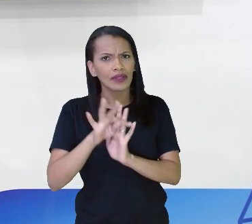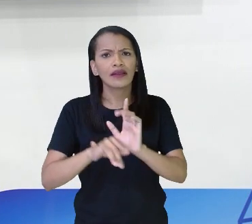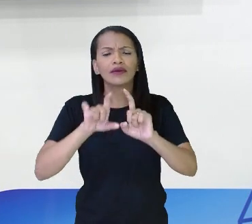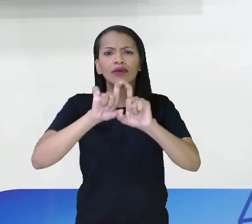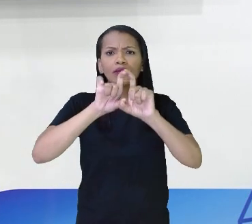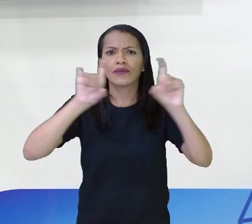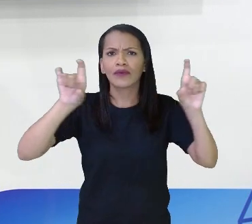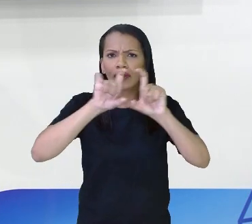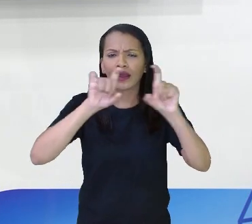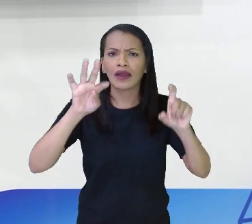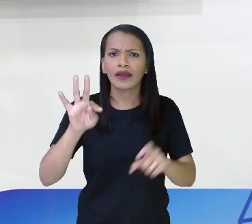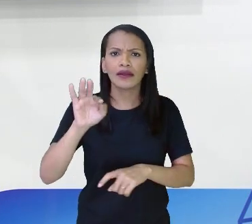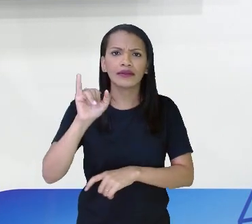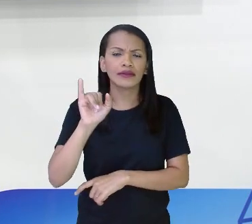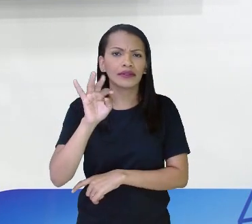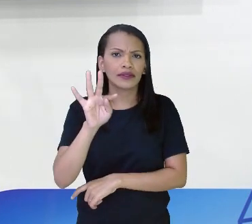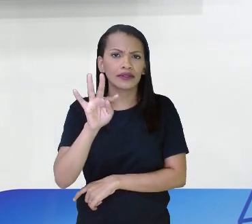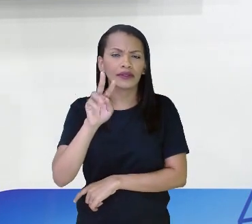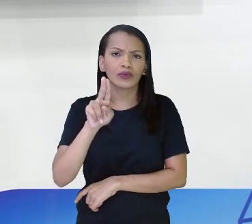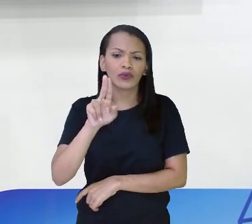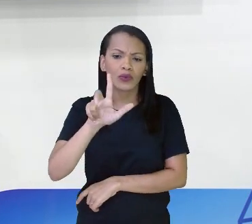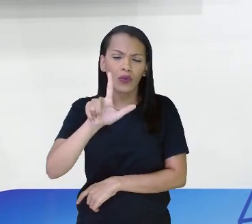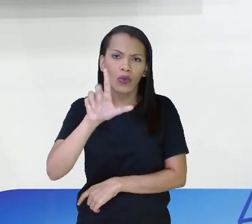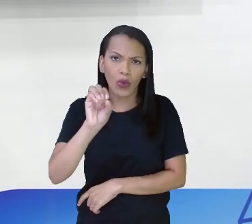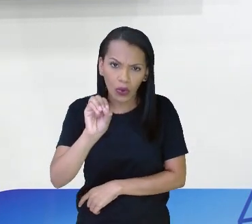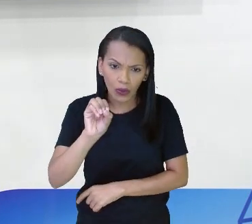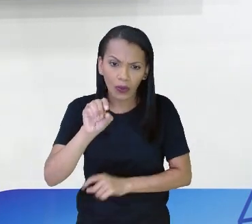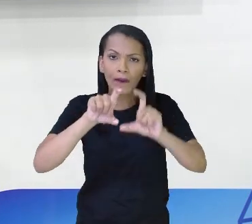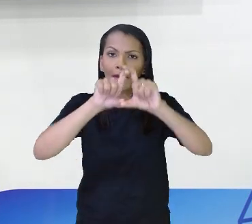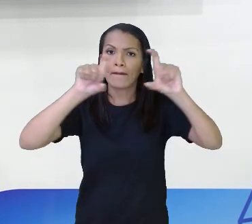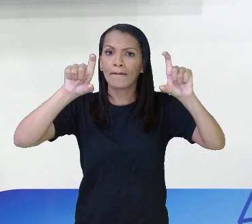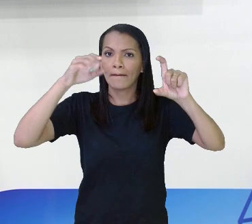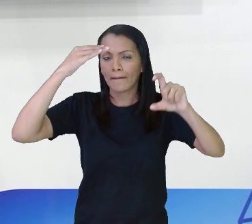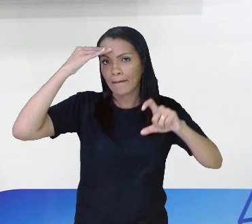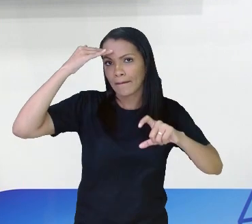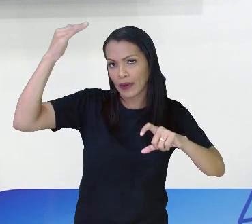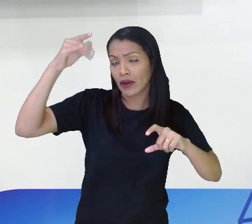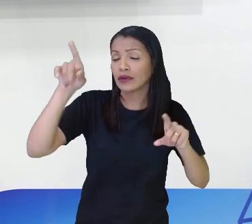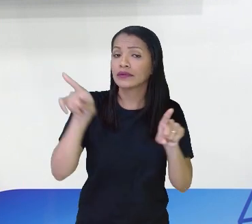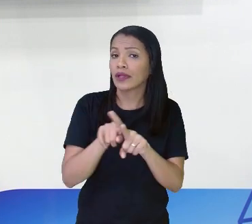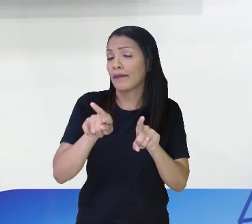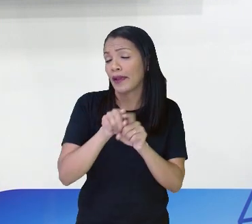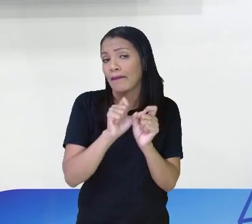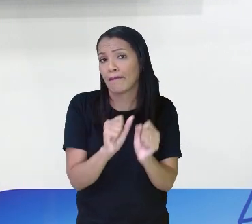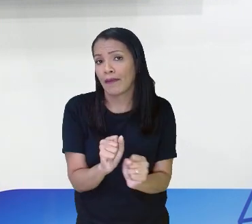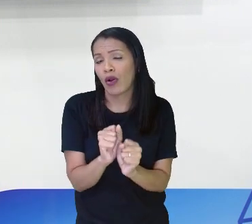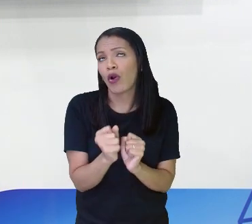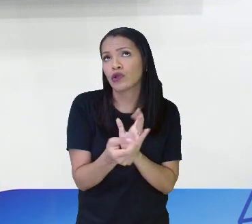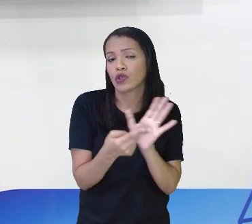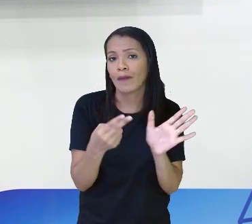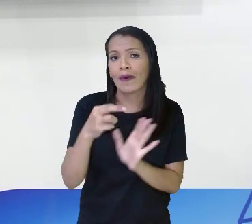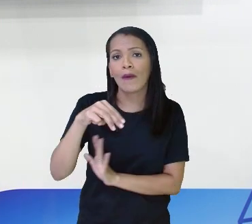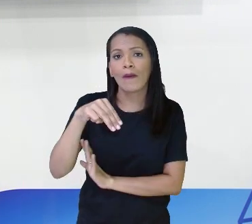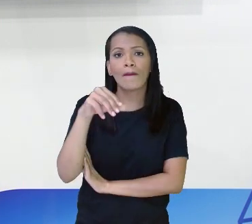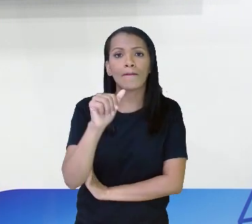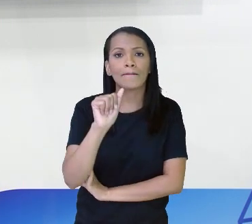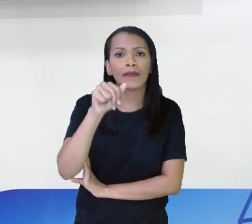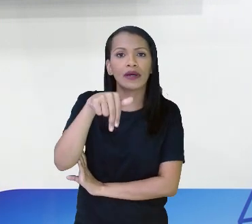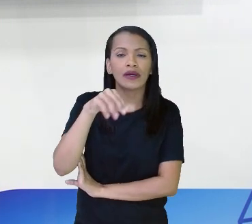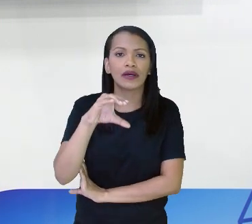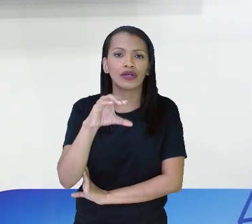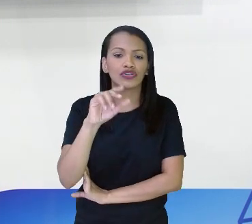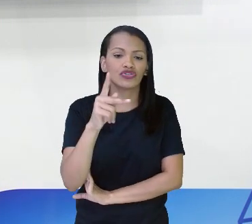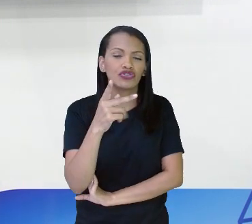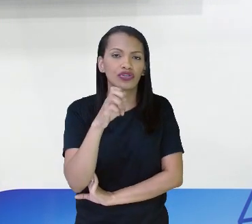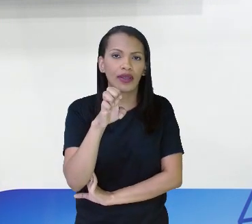títulos, aquele título em cima grande é o título principal, que a gente chama de manchete, no jornal escrito, por exemplo, no jornal impresso,